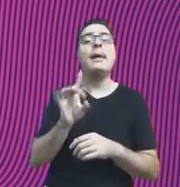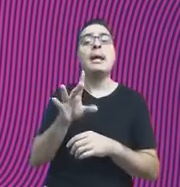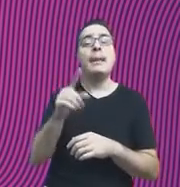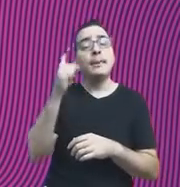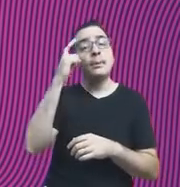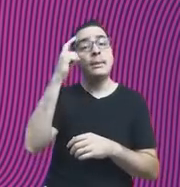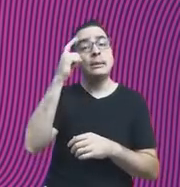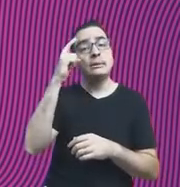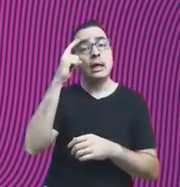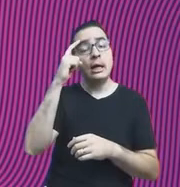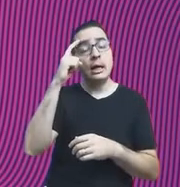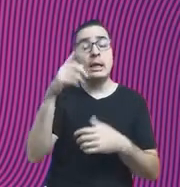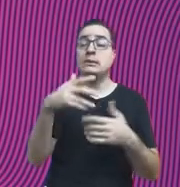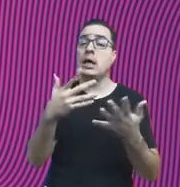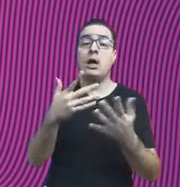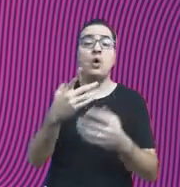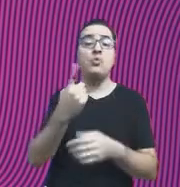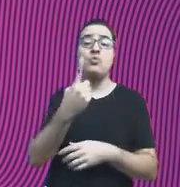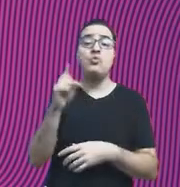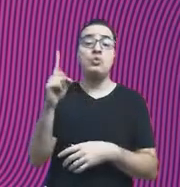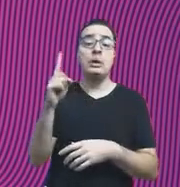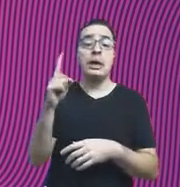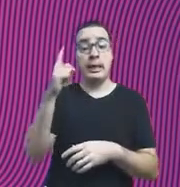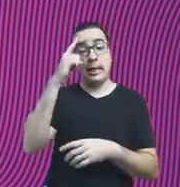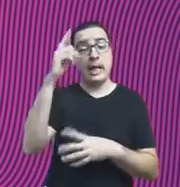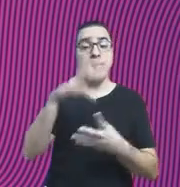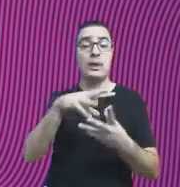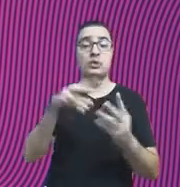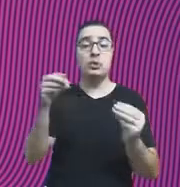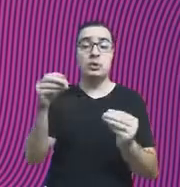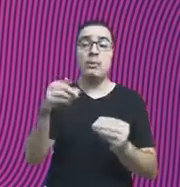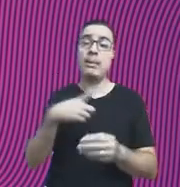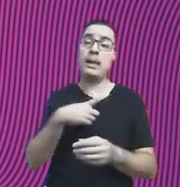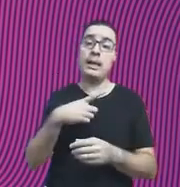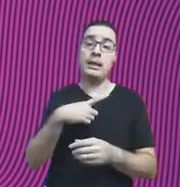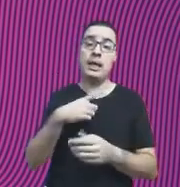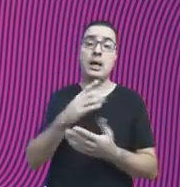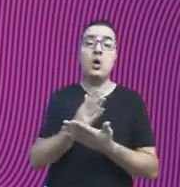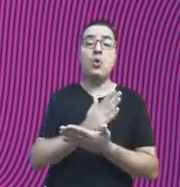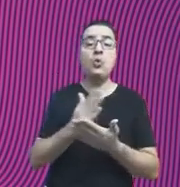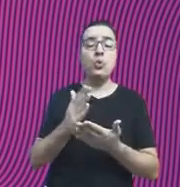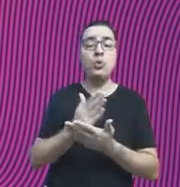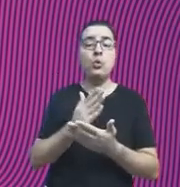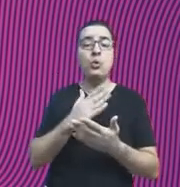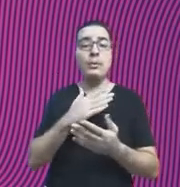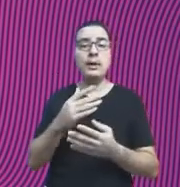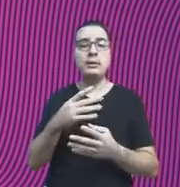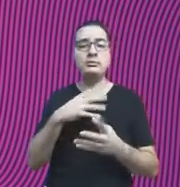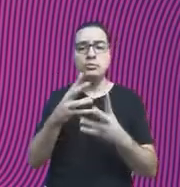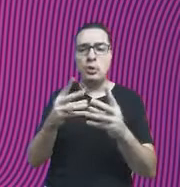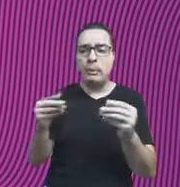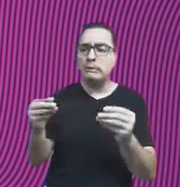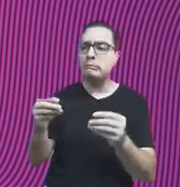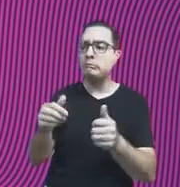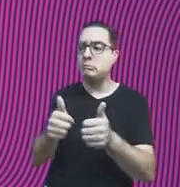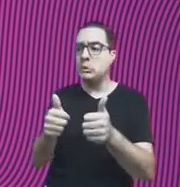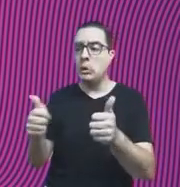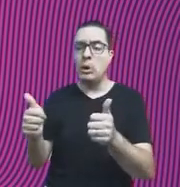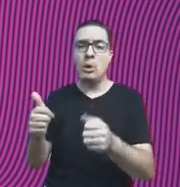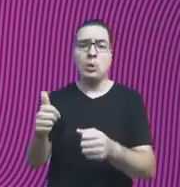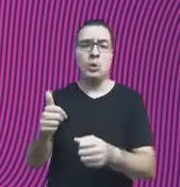a única solução para nós termos alguma solvência nos sistemas públicos e privados de